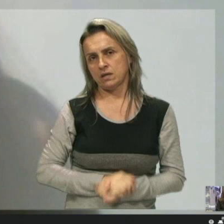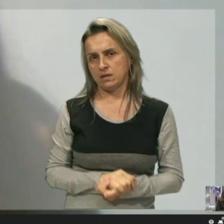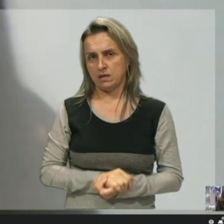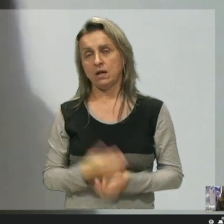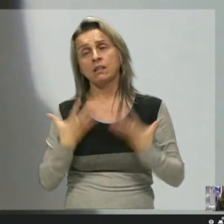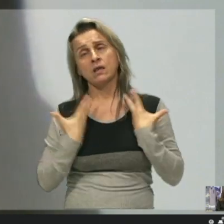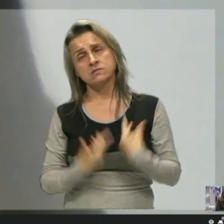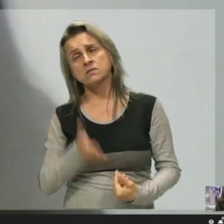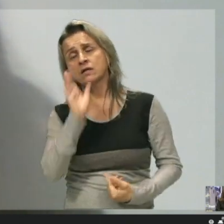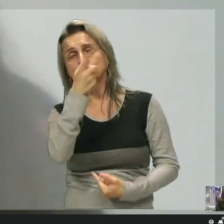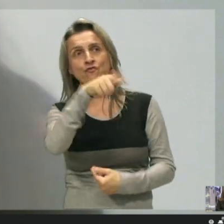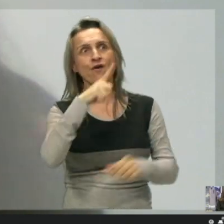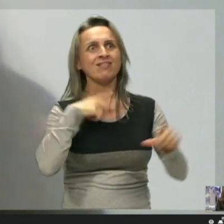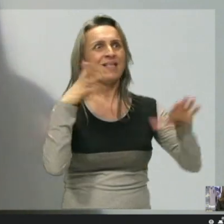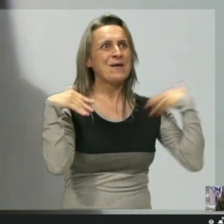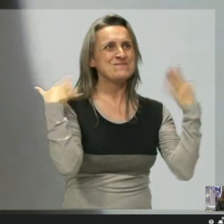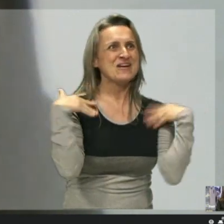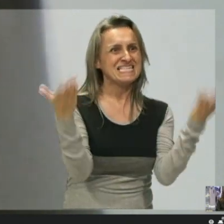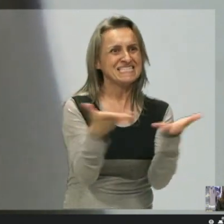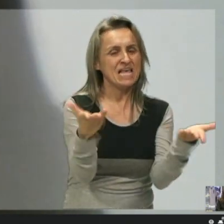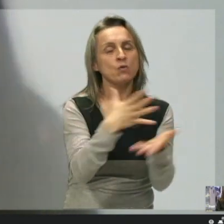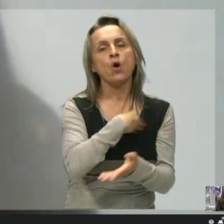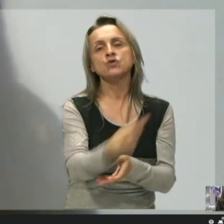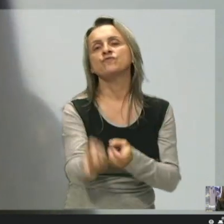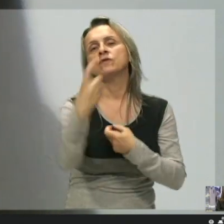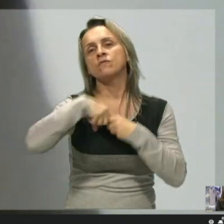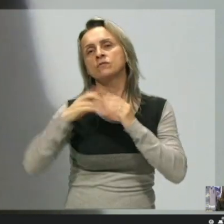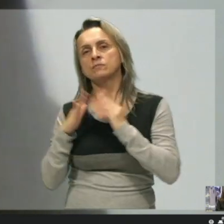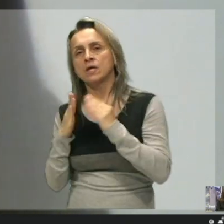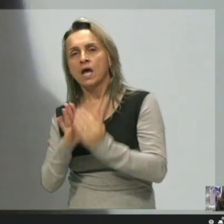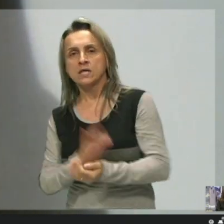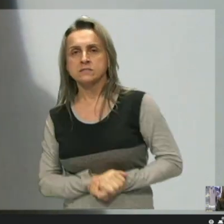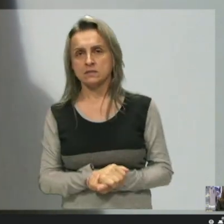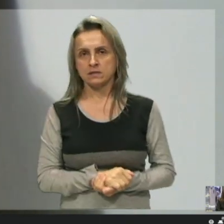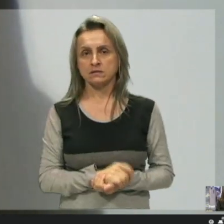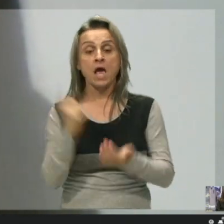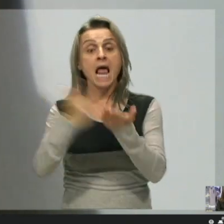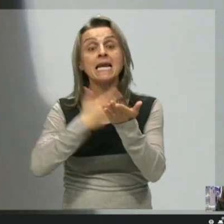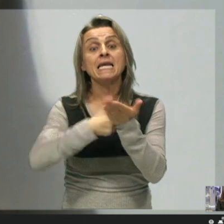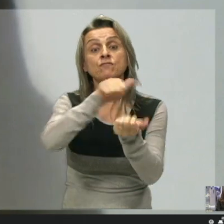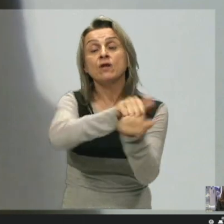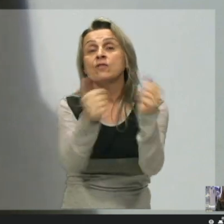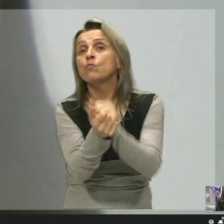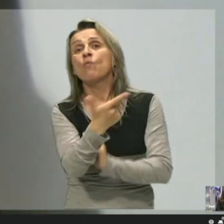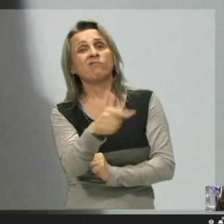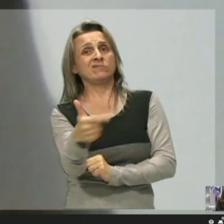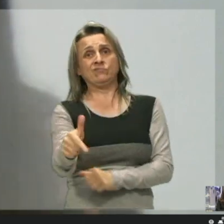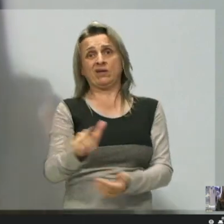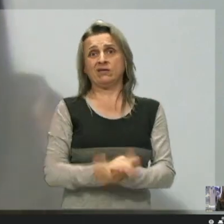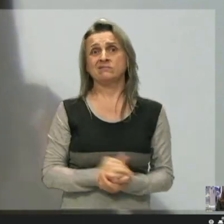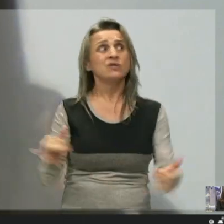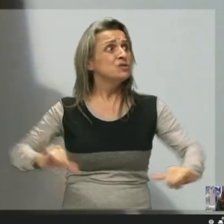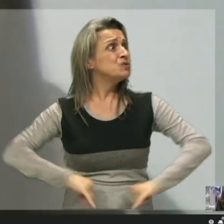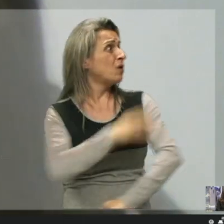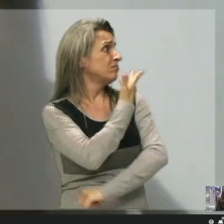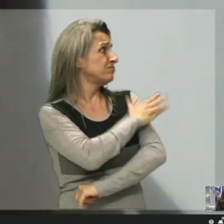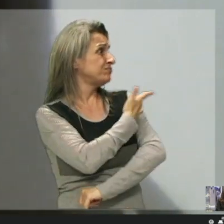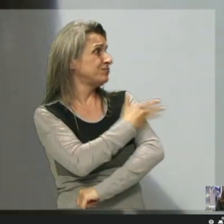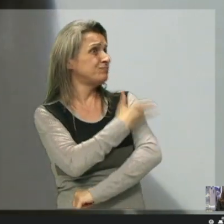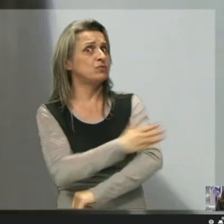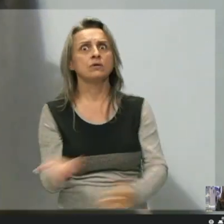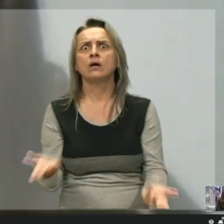um professor, de não ter um livro adequado para o filho dela, de sofrer preconceito. Então, essa mãe foi em várias escolas.